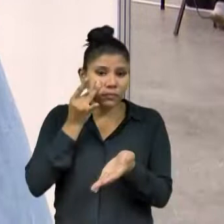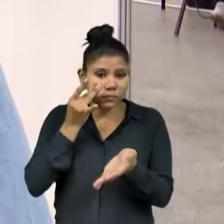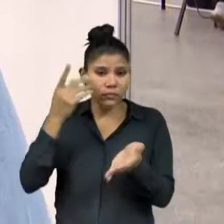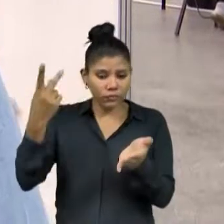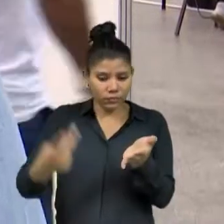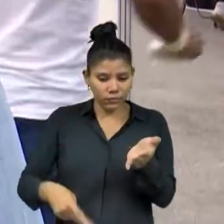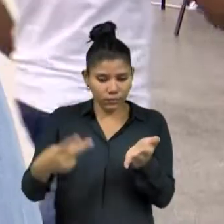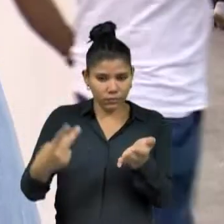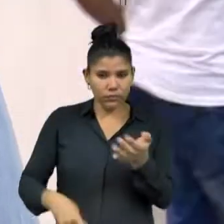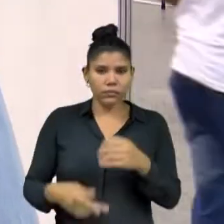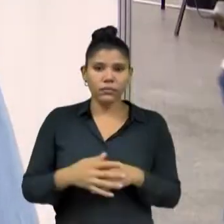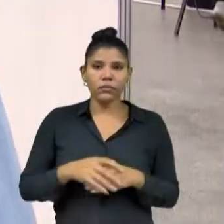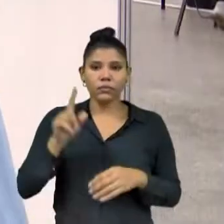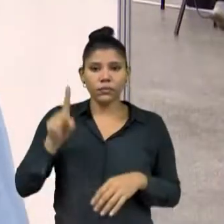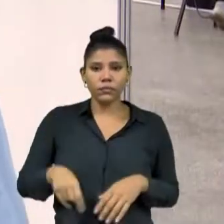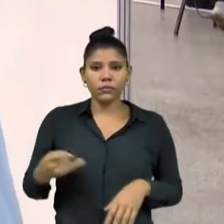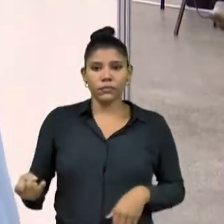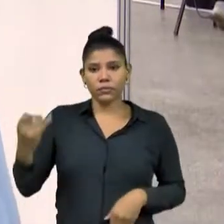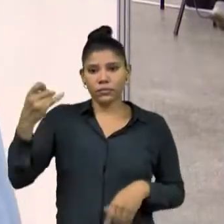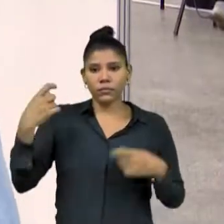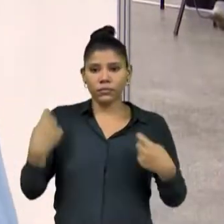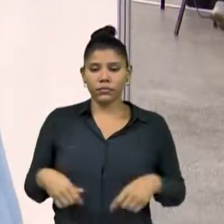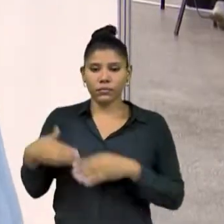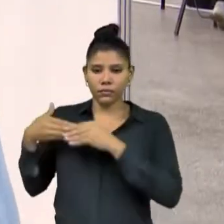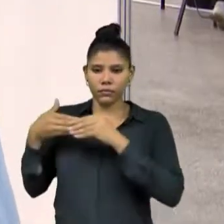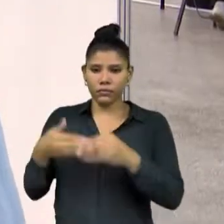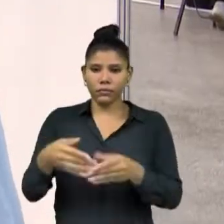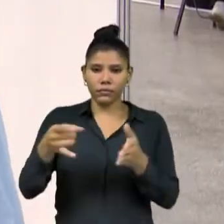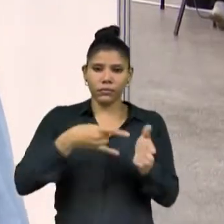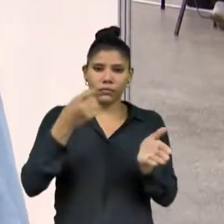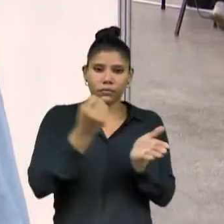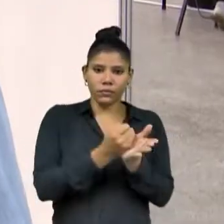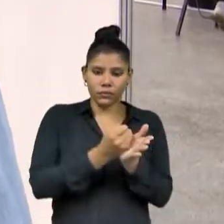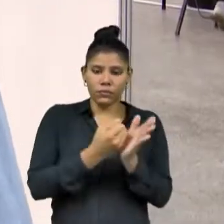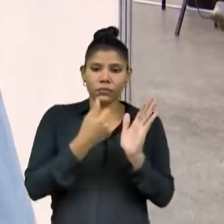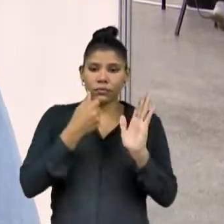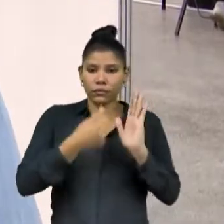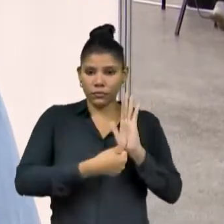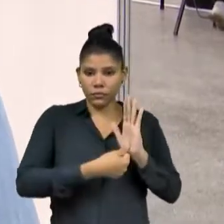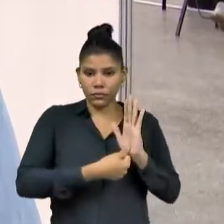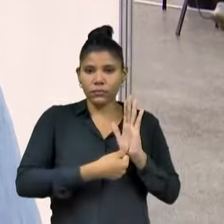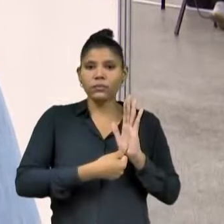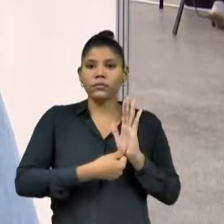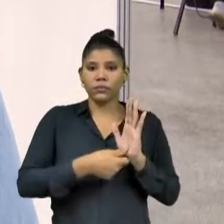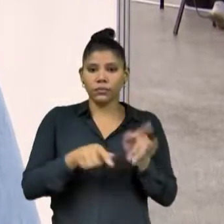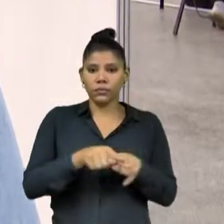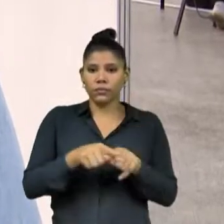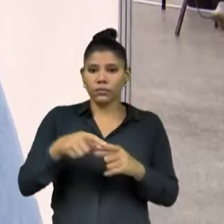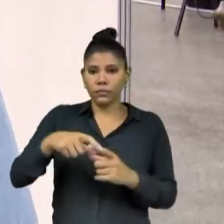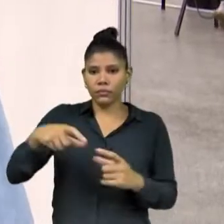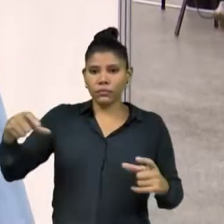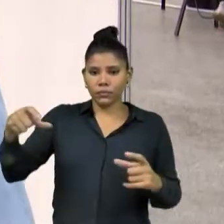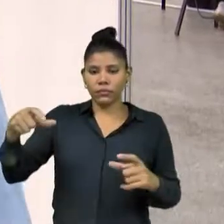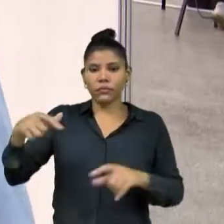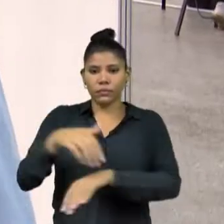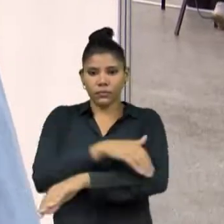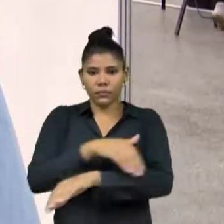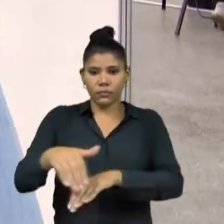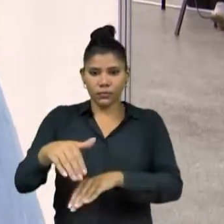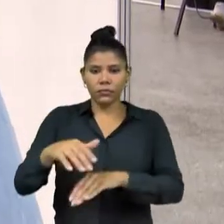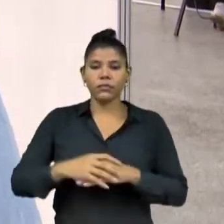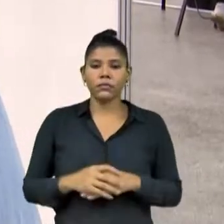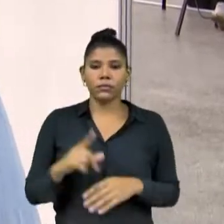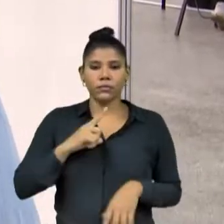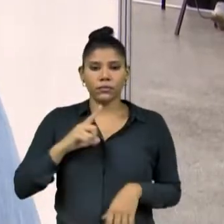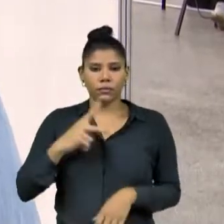É importante lembrar que elas devem trazer documento de identidade oficial com foto e um comprovante de residência atualizado, né? Estarem vacinadas, né?